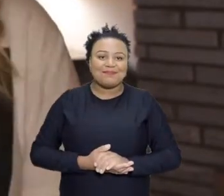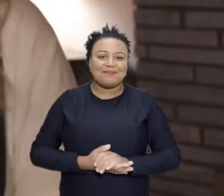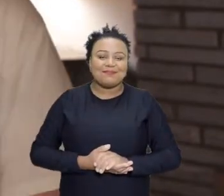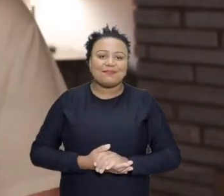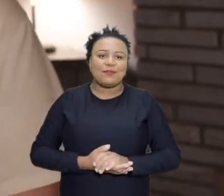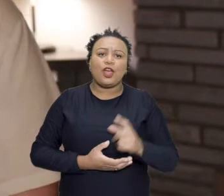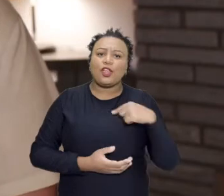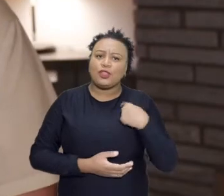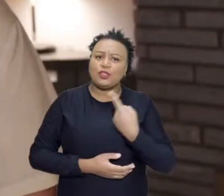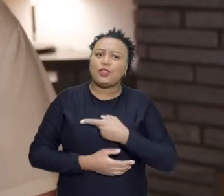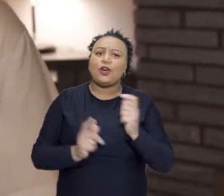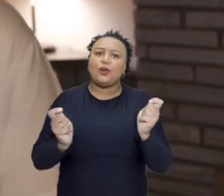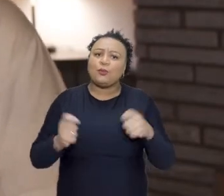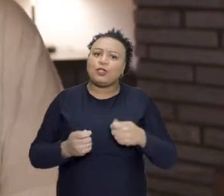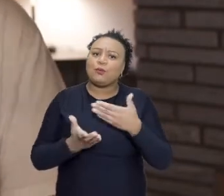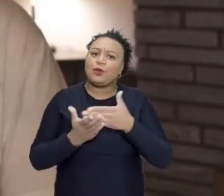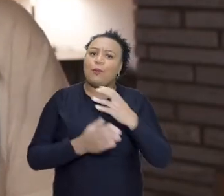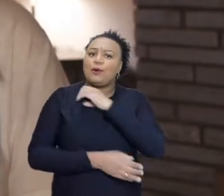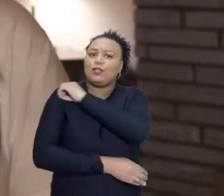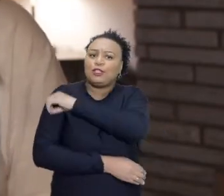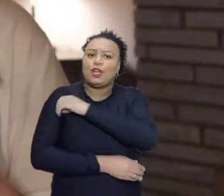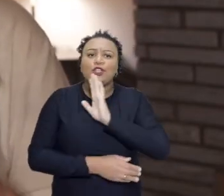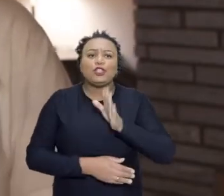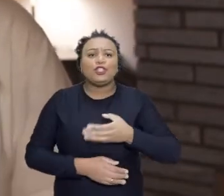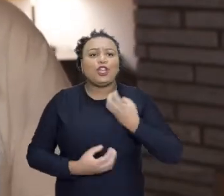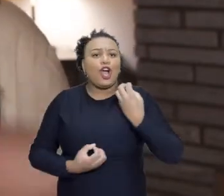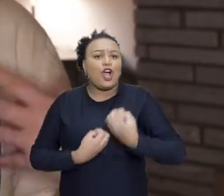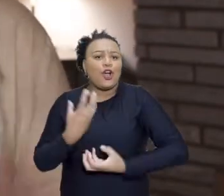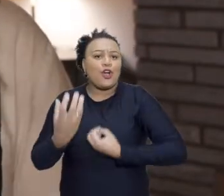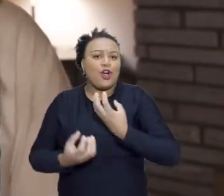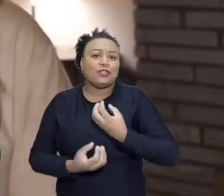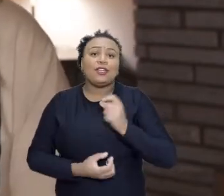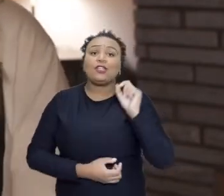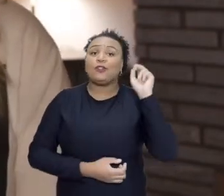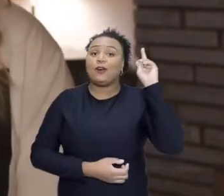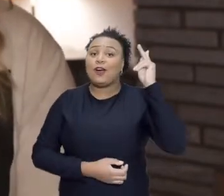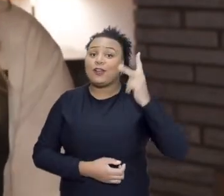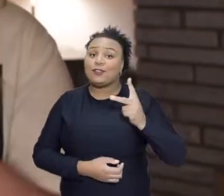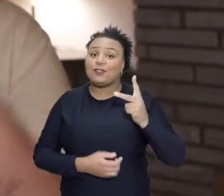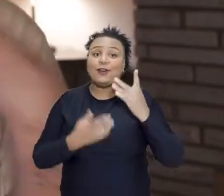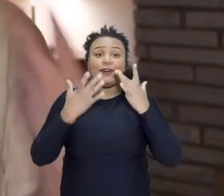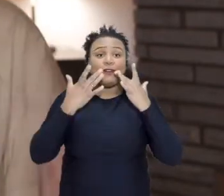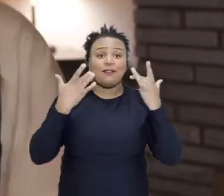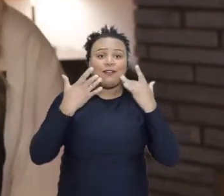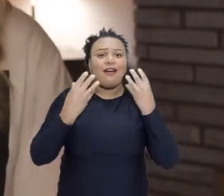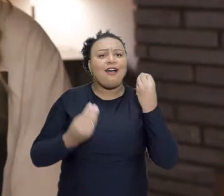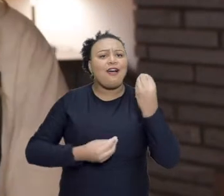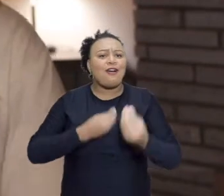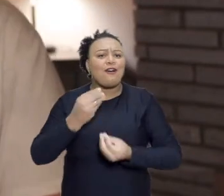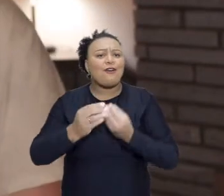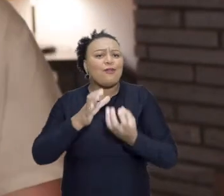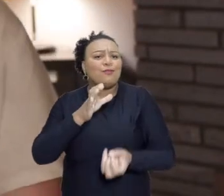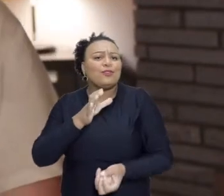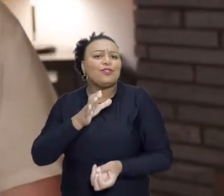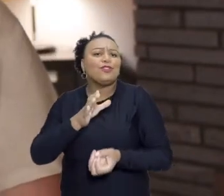A gente pode começar a oficina já contando um pouco sobre a história do teatro, como que